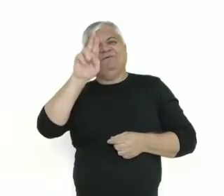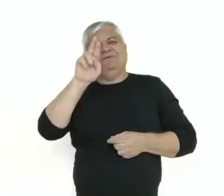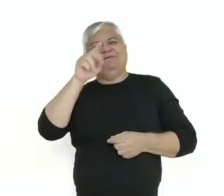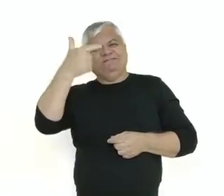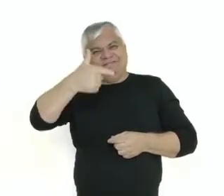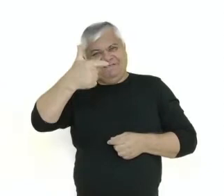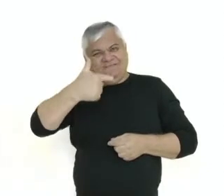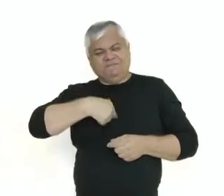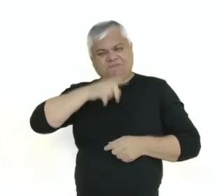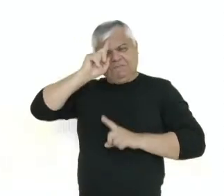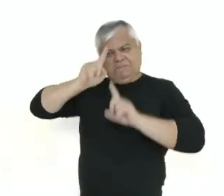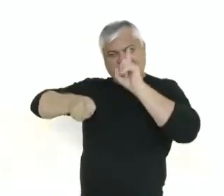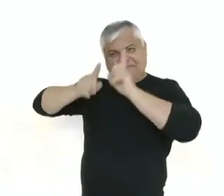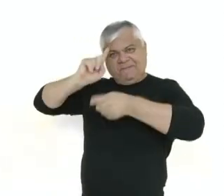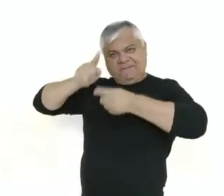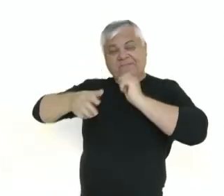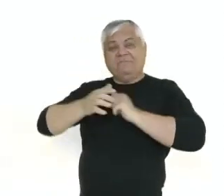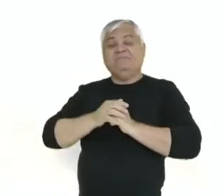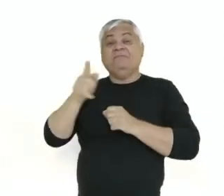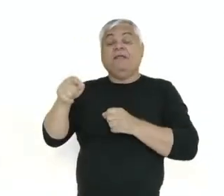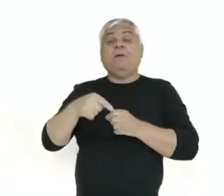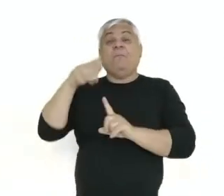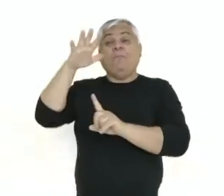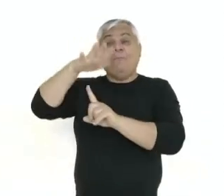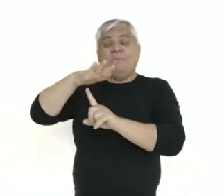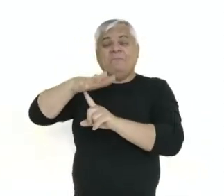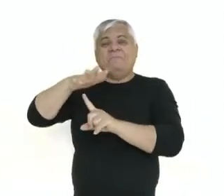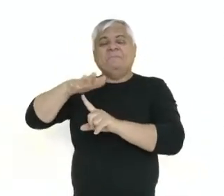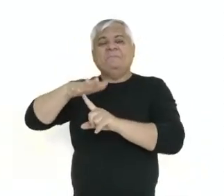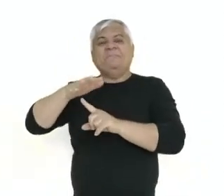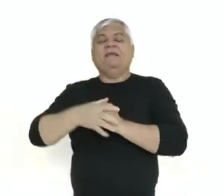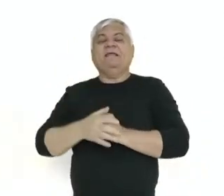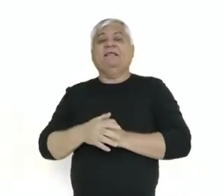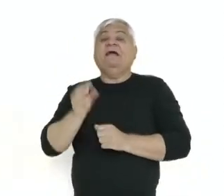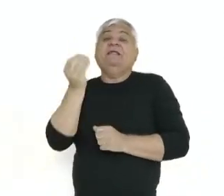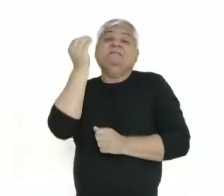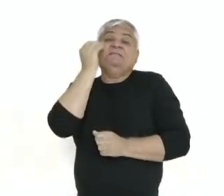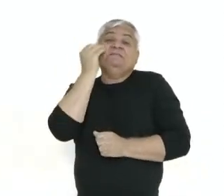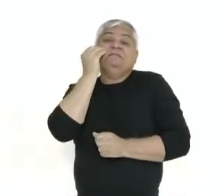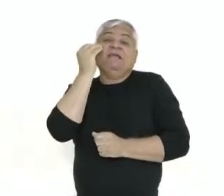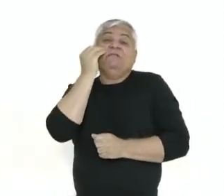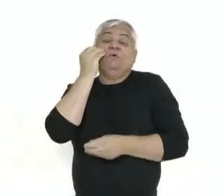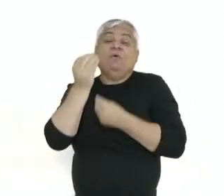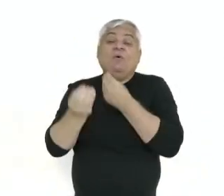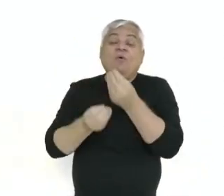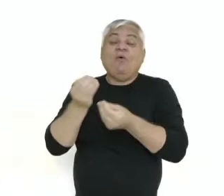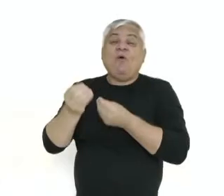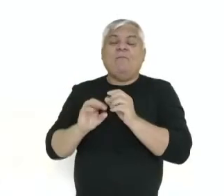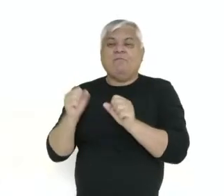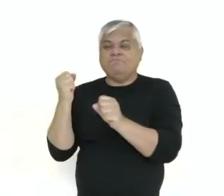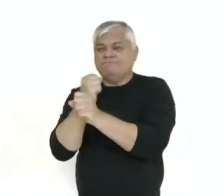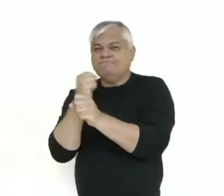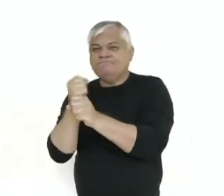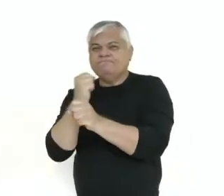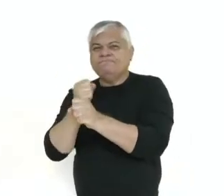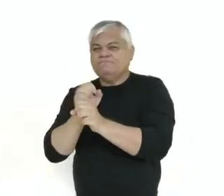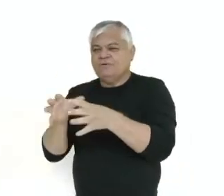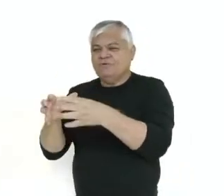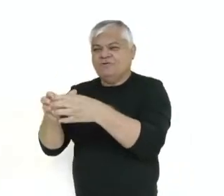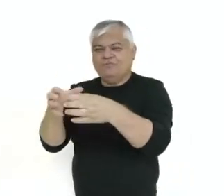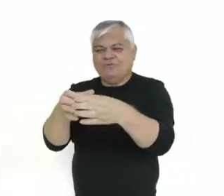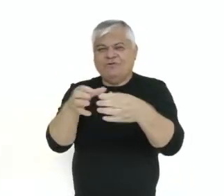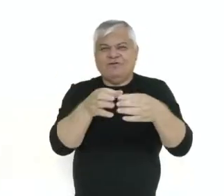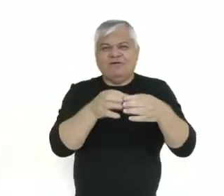imperial brasileira, a província do Paraná, ele procurou dominar os indígenas por meio dos aldeamentos. Mas o que eram